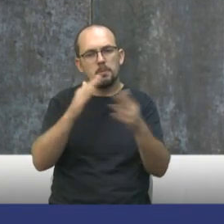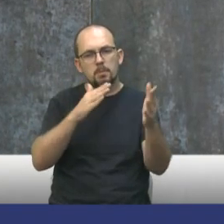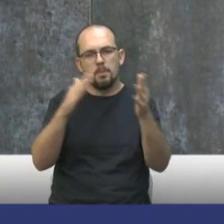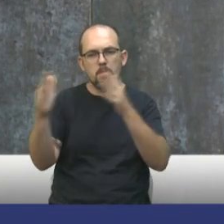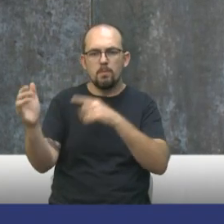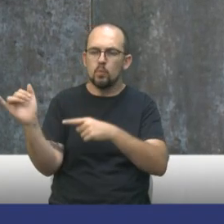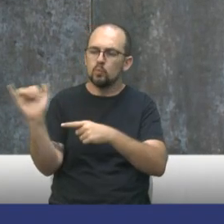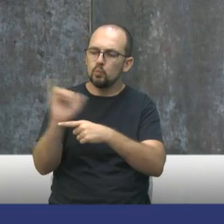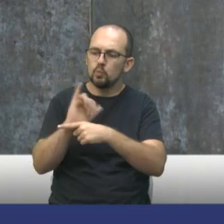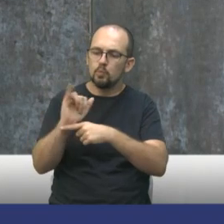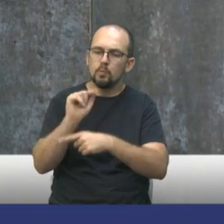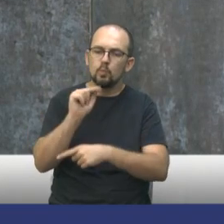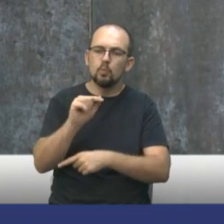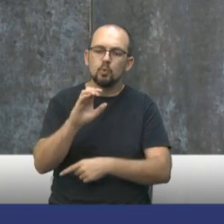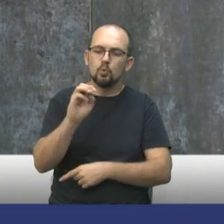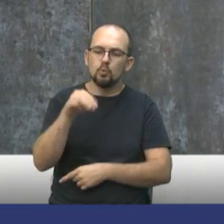YouTube,